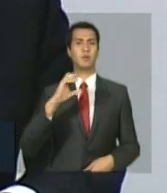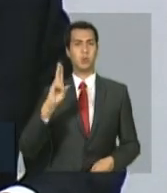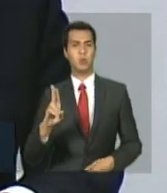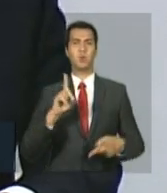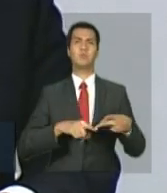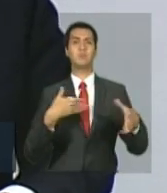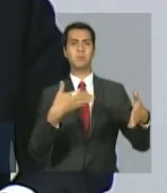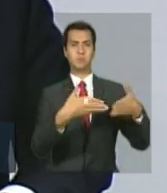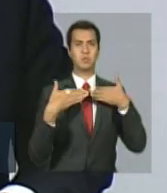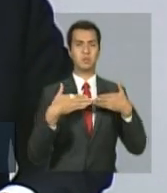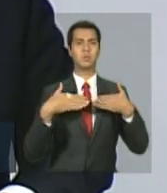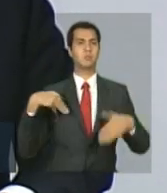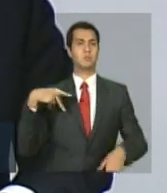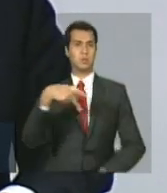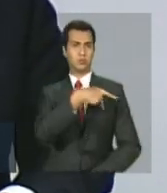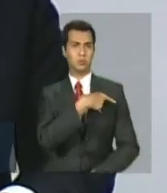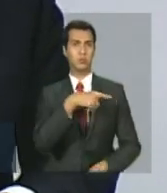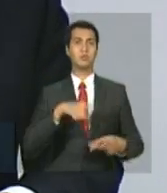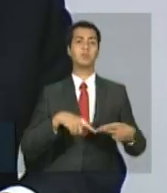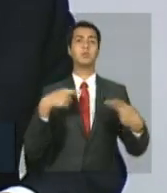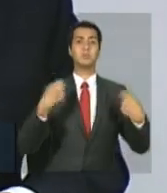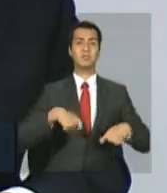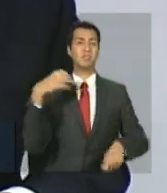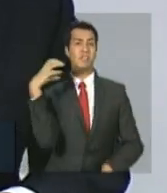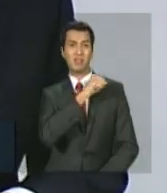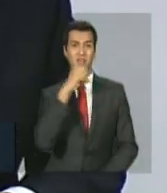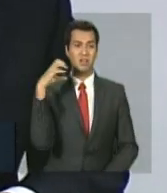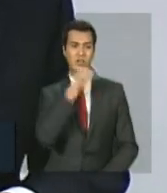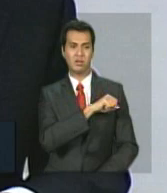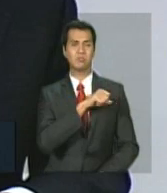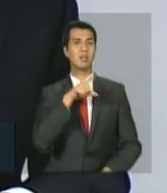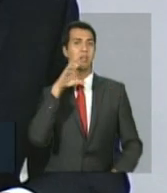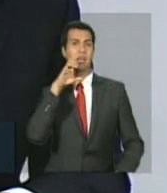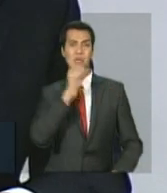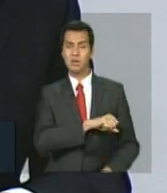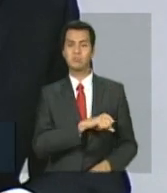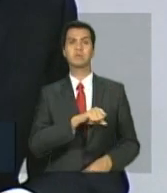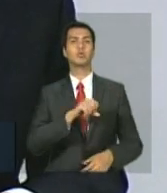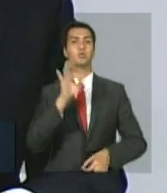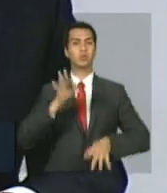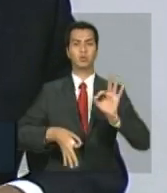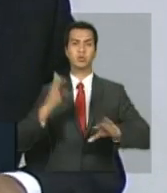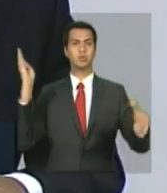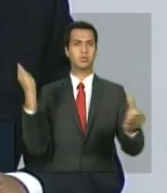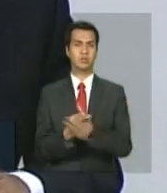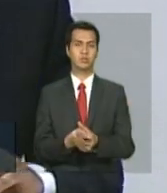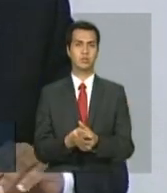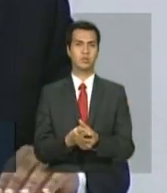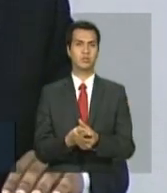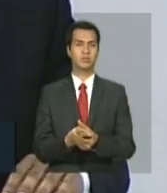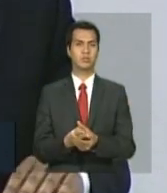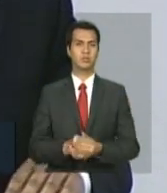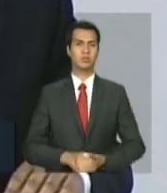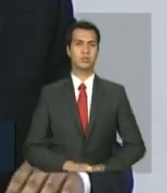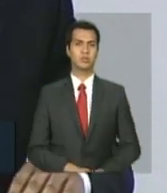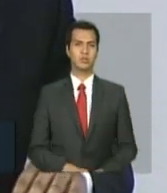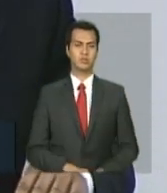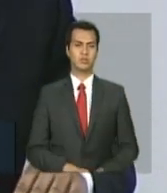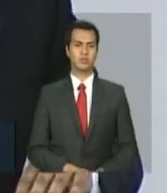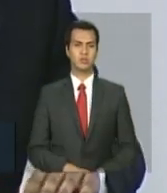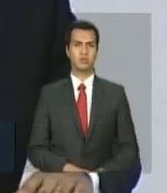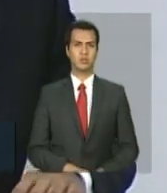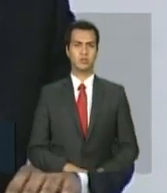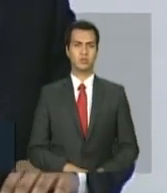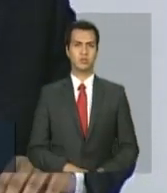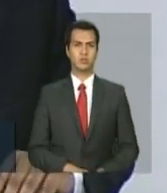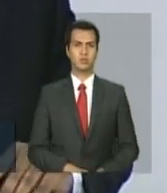acelere a votação da tomada de conta especial e acelere a execução da decisão judicial que vai emanar de lá. Quero dizer